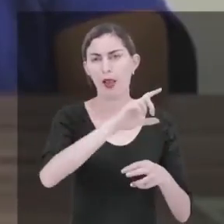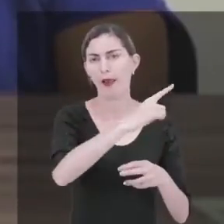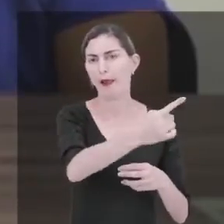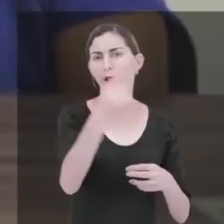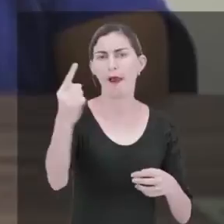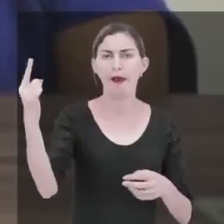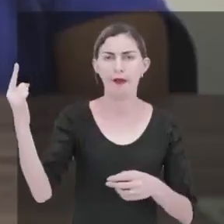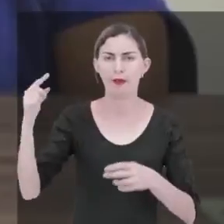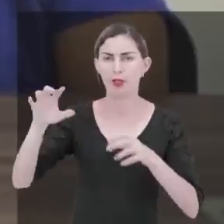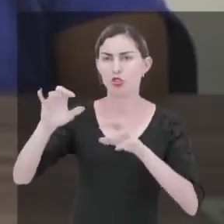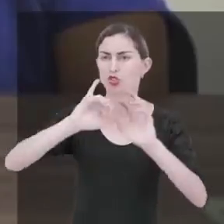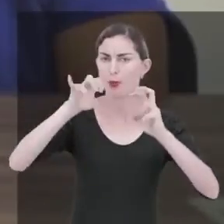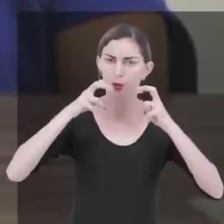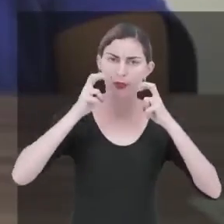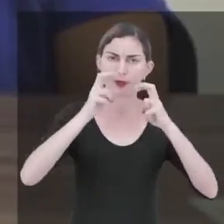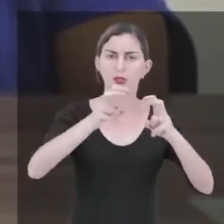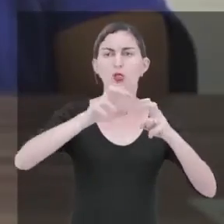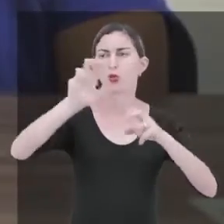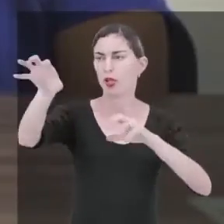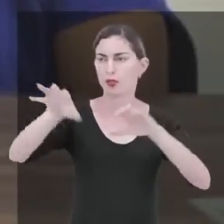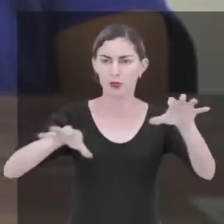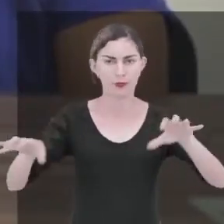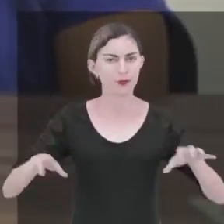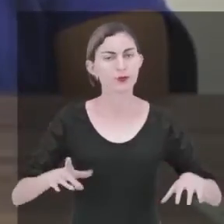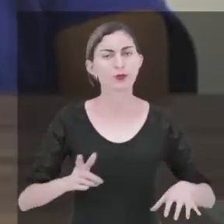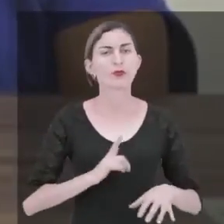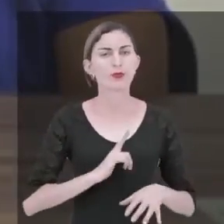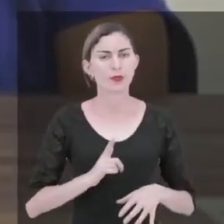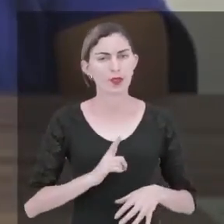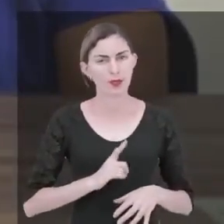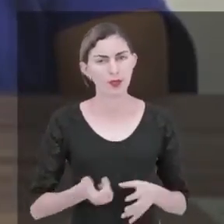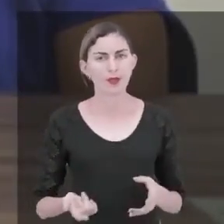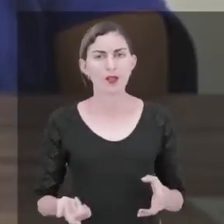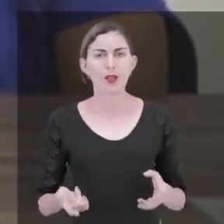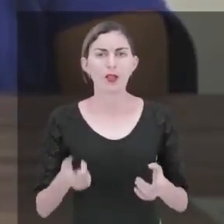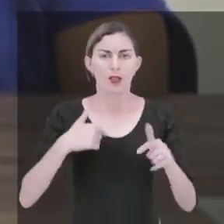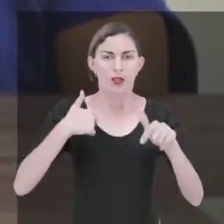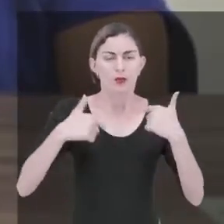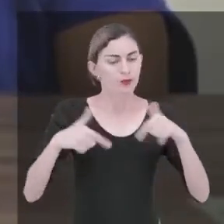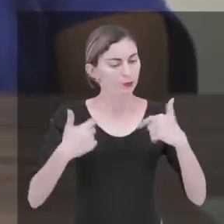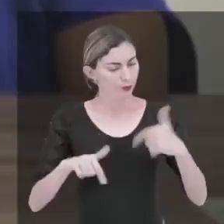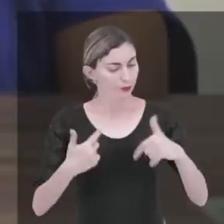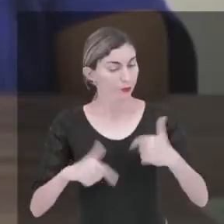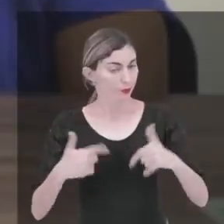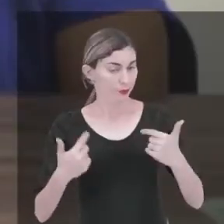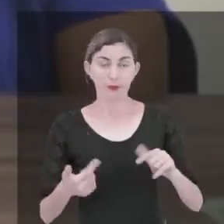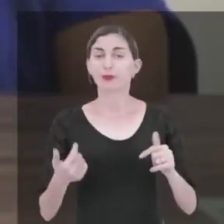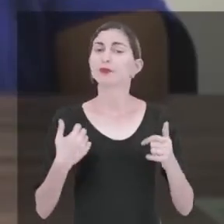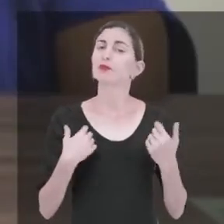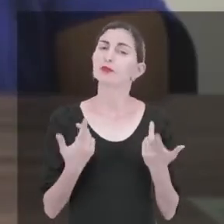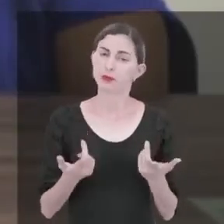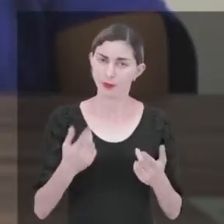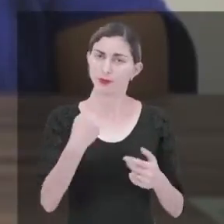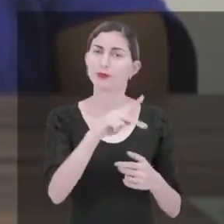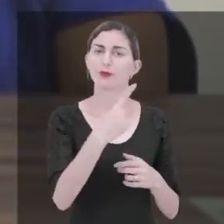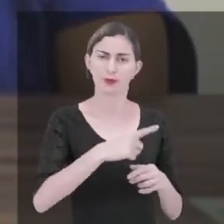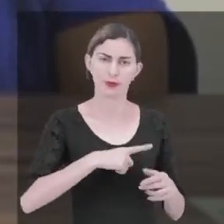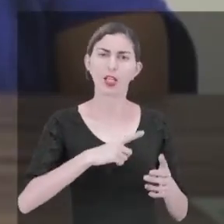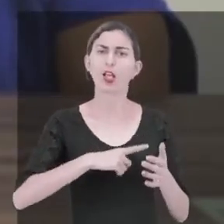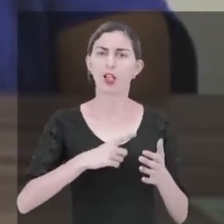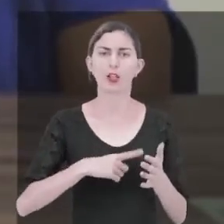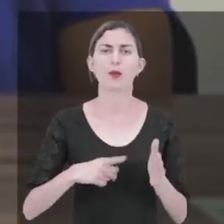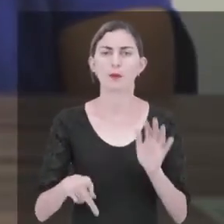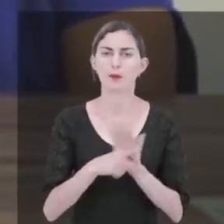Então, cada região, Jaboatão dos Guararapes, cada região onde o trabalhador esteja executando sua atividade, ela